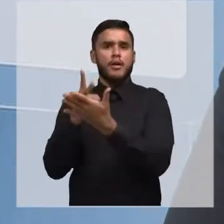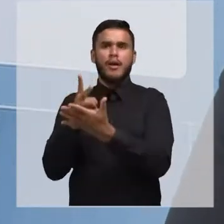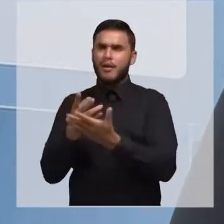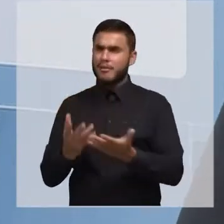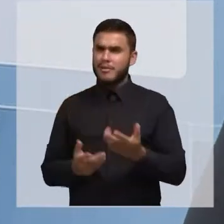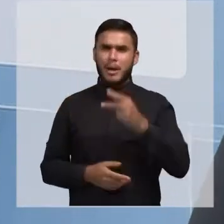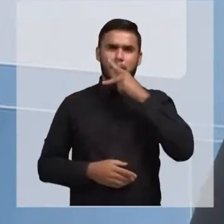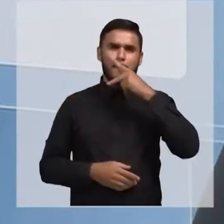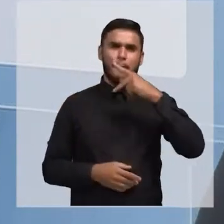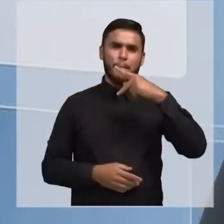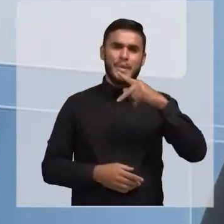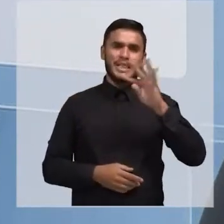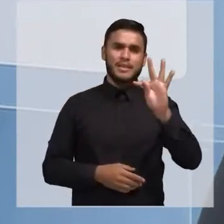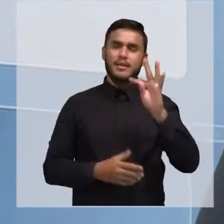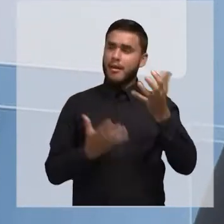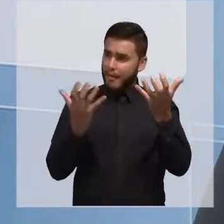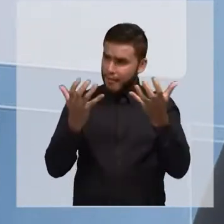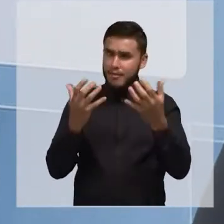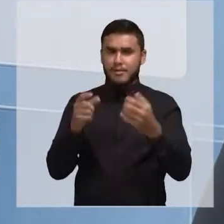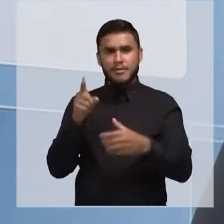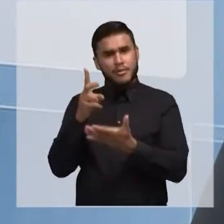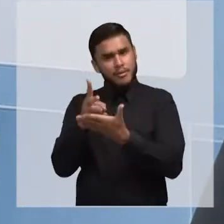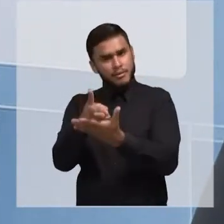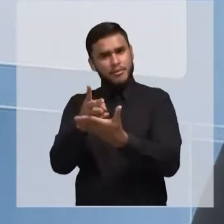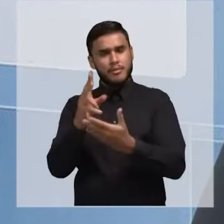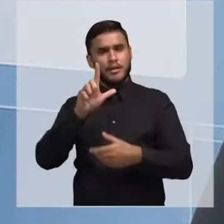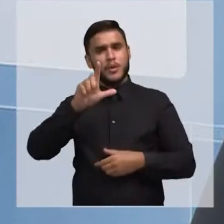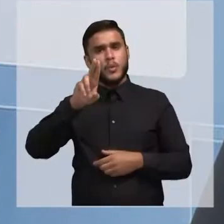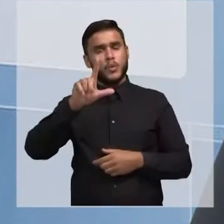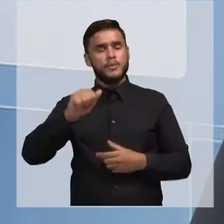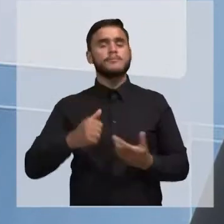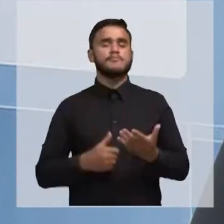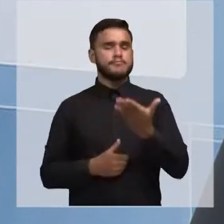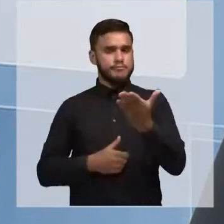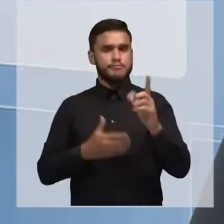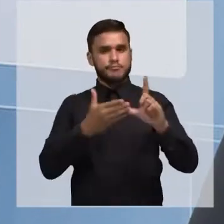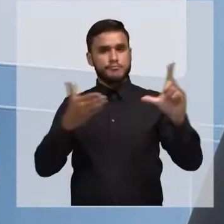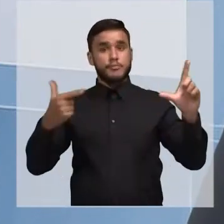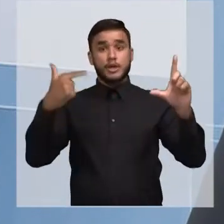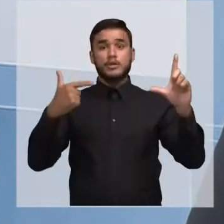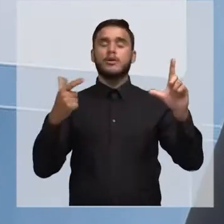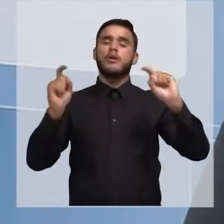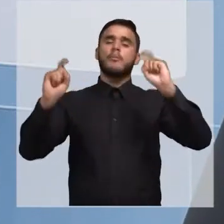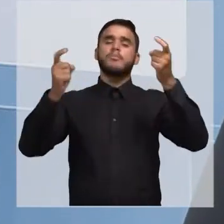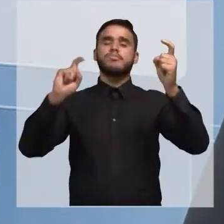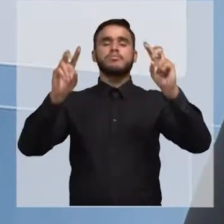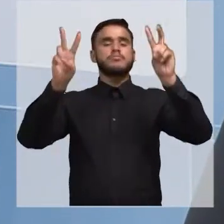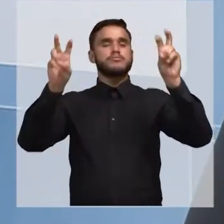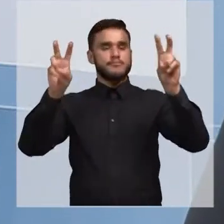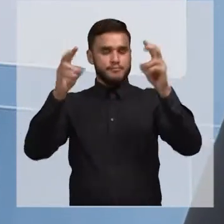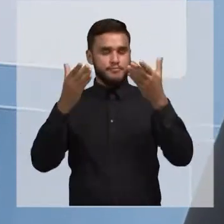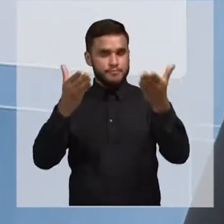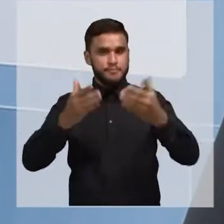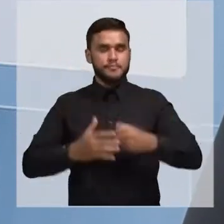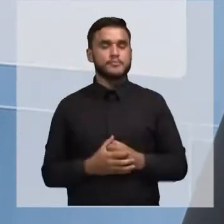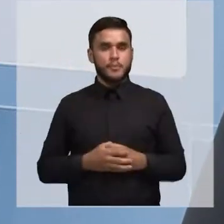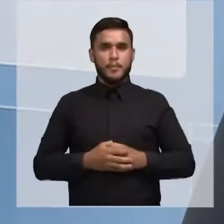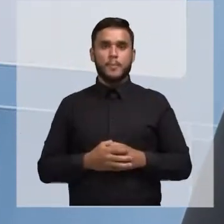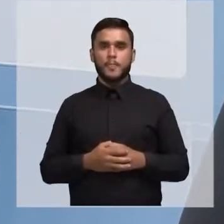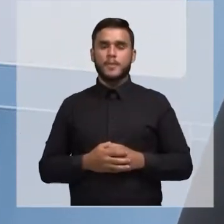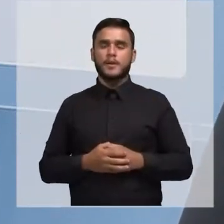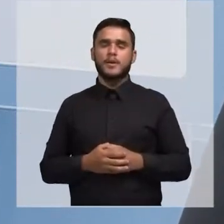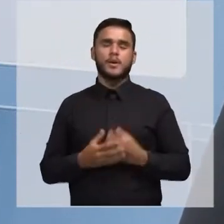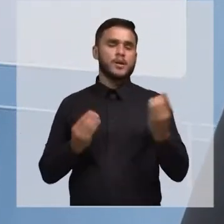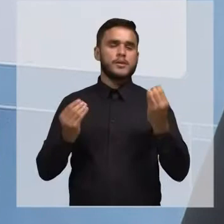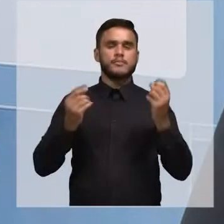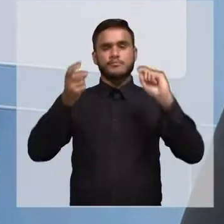dos Trabalhadores insiste na candidatura do presidente Lula. E é isso que nós vamos discutir no próximo bloco, além desse